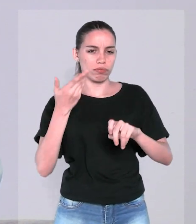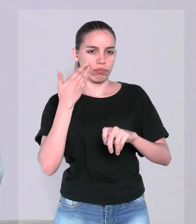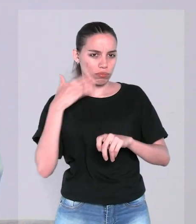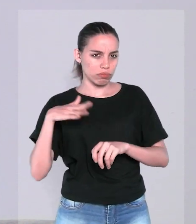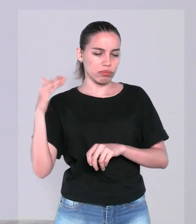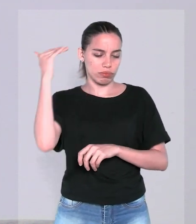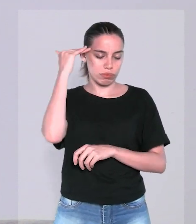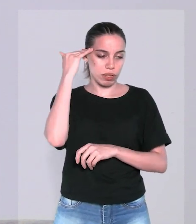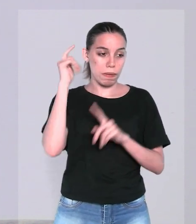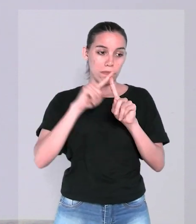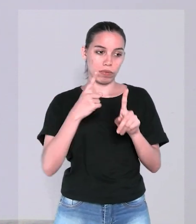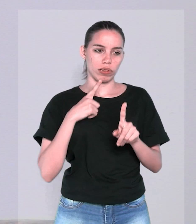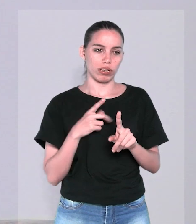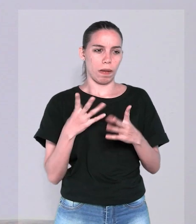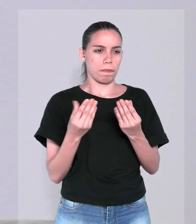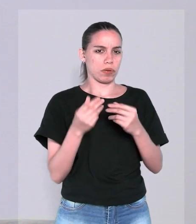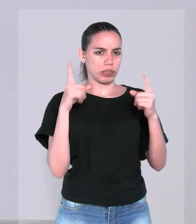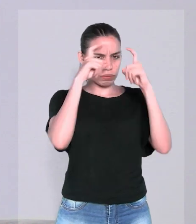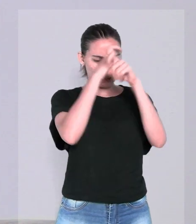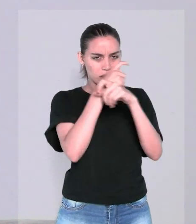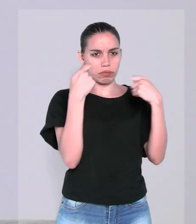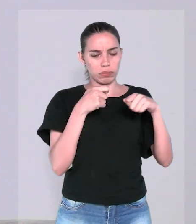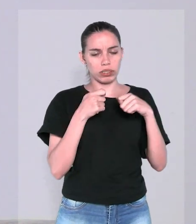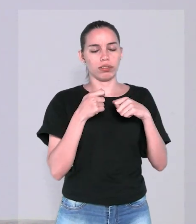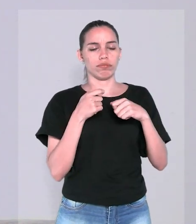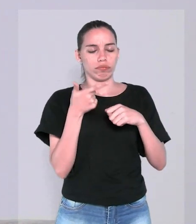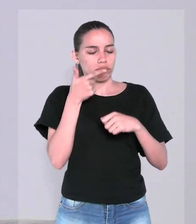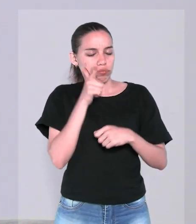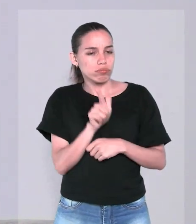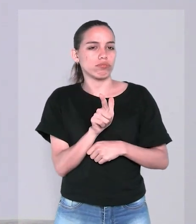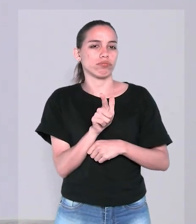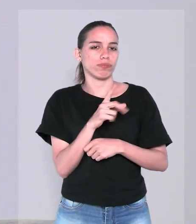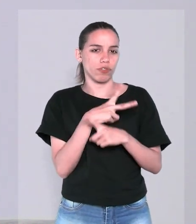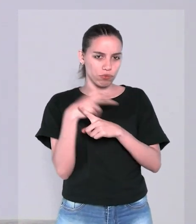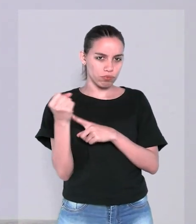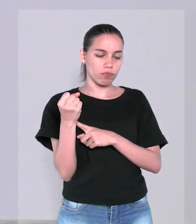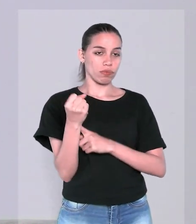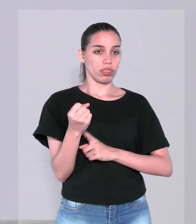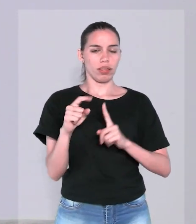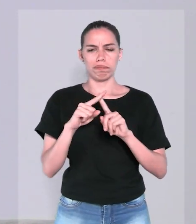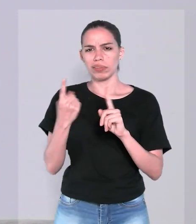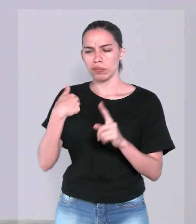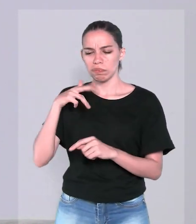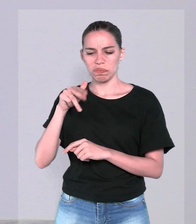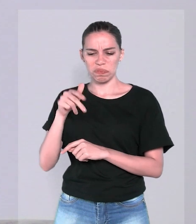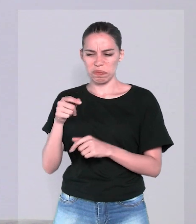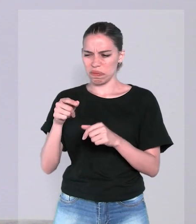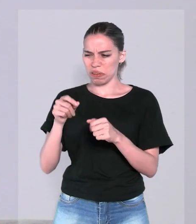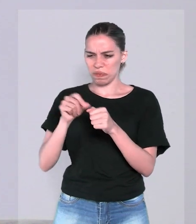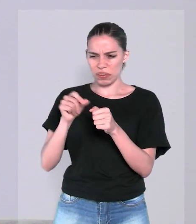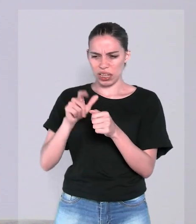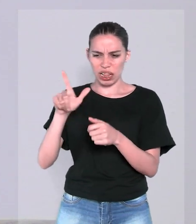pouquinho nesse caminho aí. Mas nunca mais eu fiz livro para criança, assim, de literatura infantil. Eu acho que o meu último